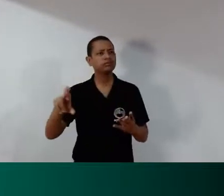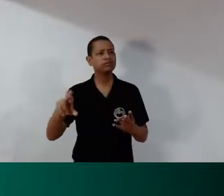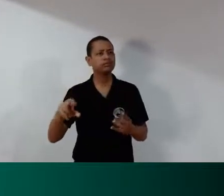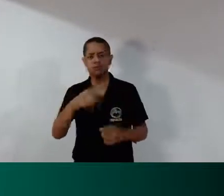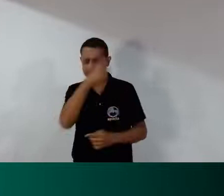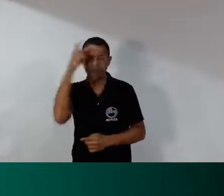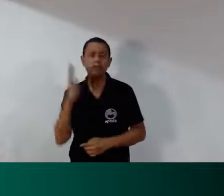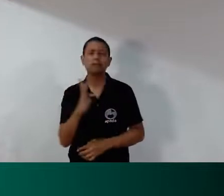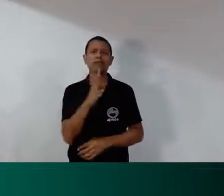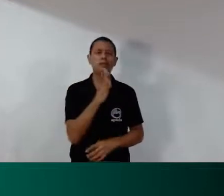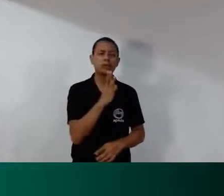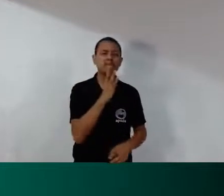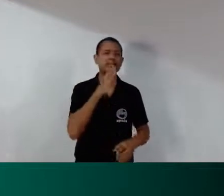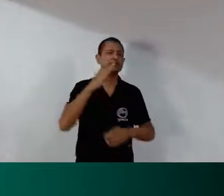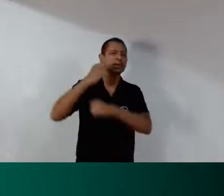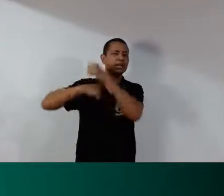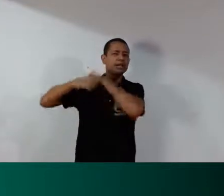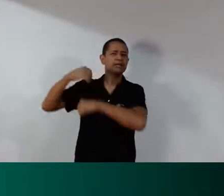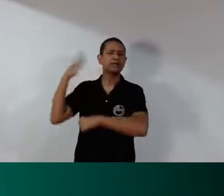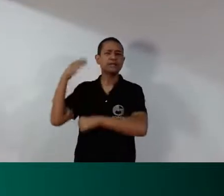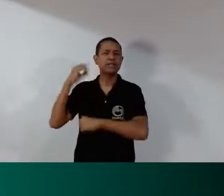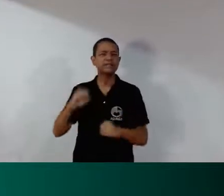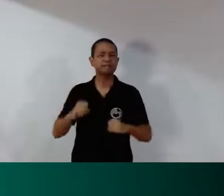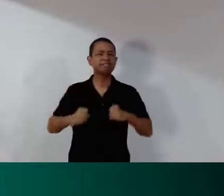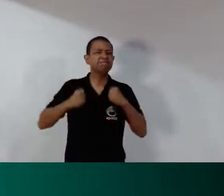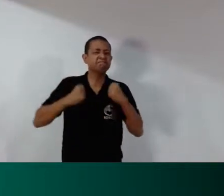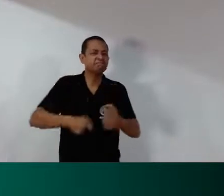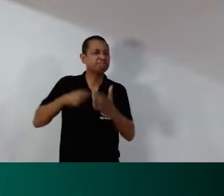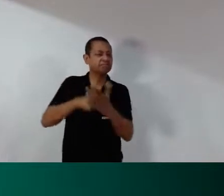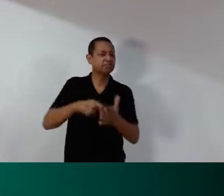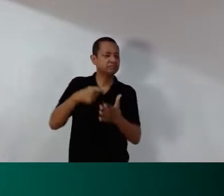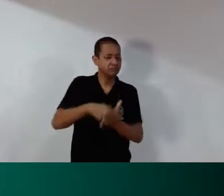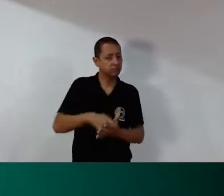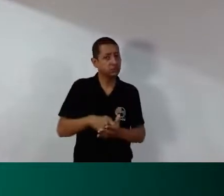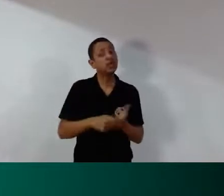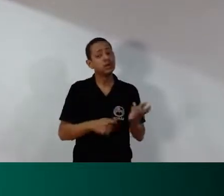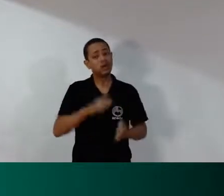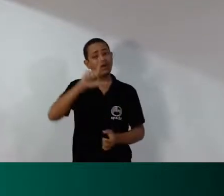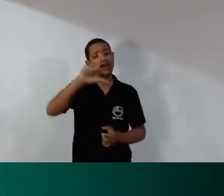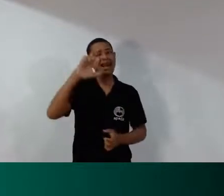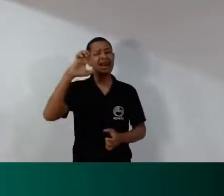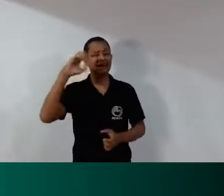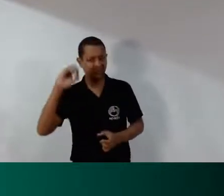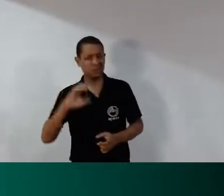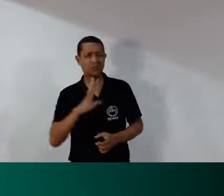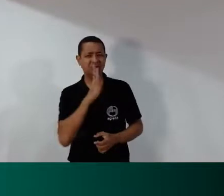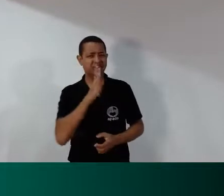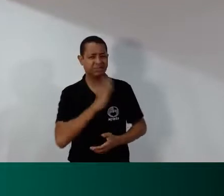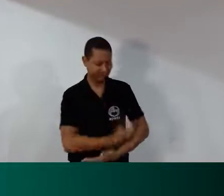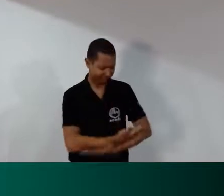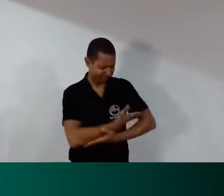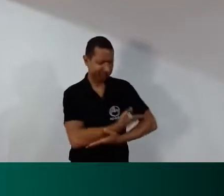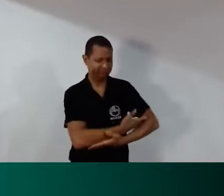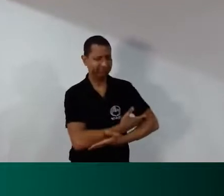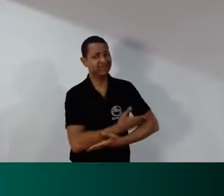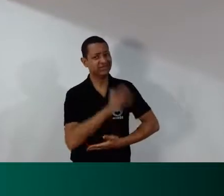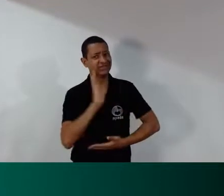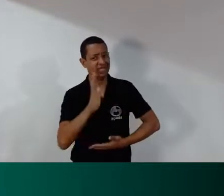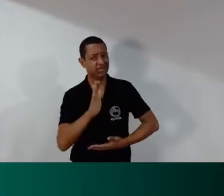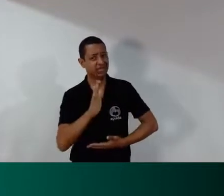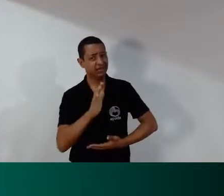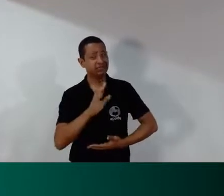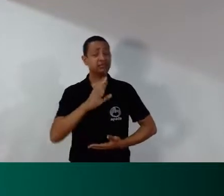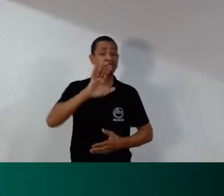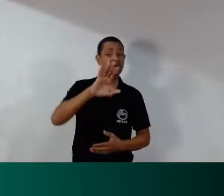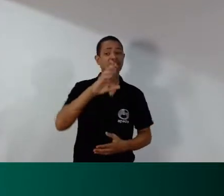né é quando conheci o Diego o Léo eu conhecia mais tempo que eu conheci desde que nasceu né mas Diego eu conheci